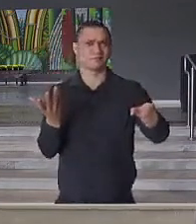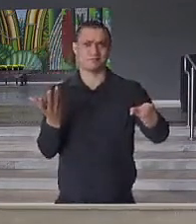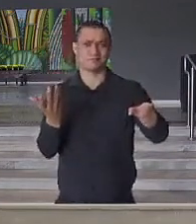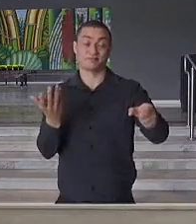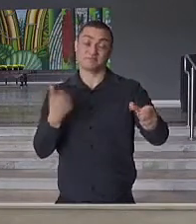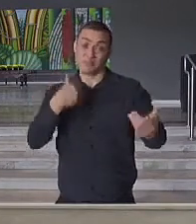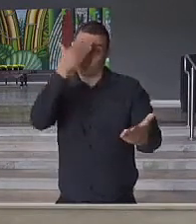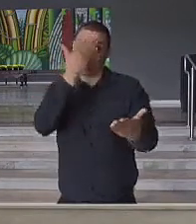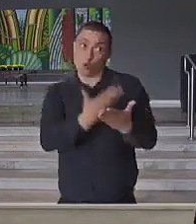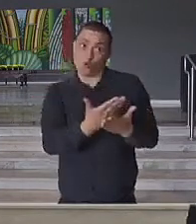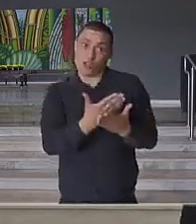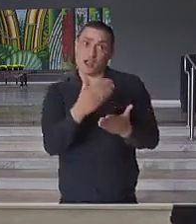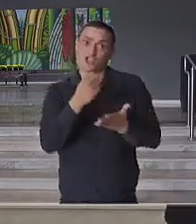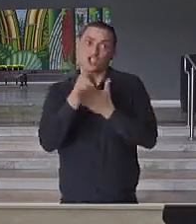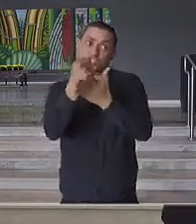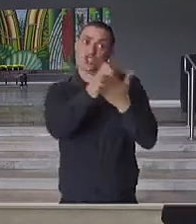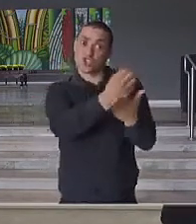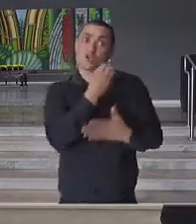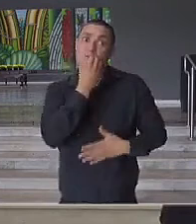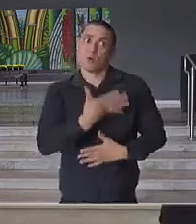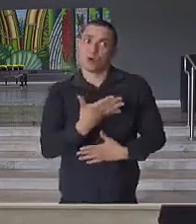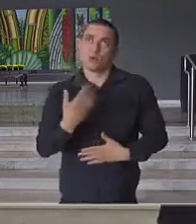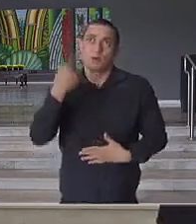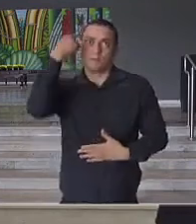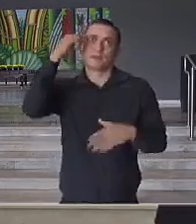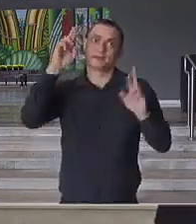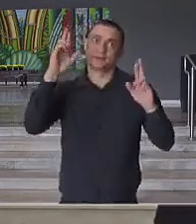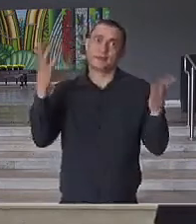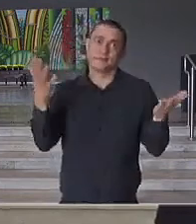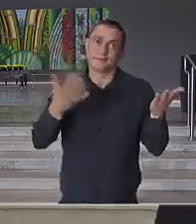Vamos confiar na boa logística, que é o mínimo que se espera,